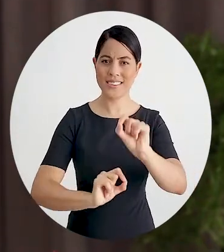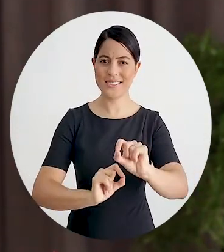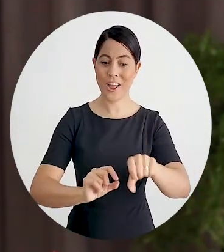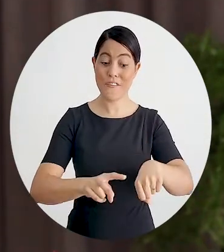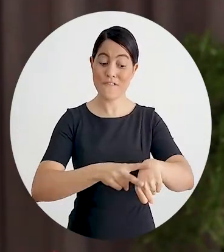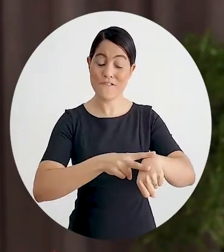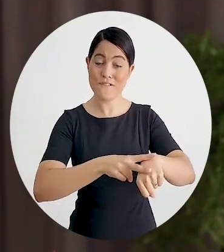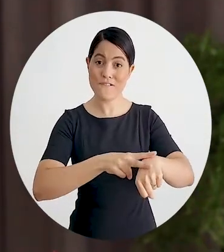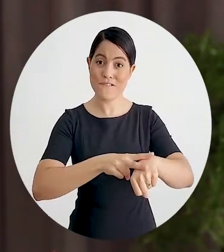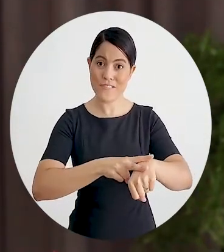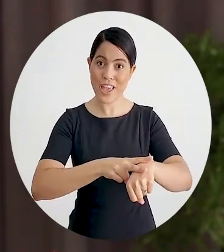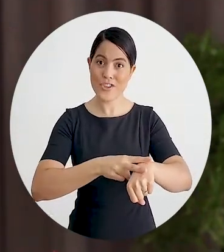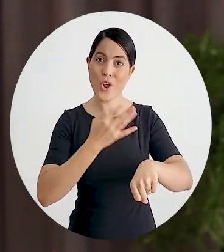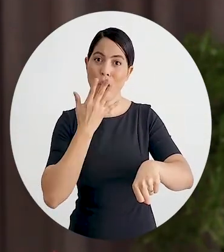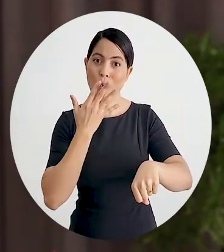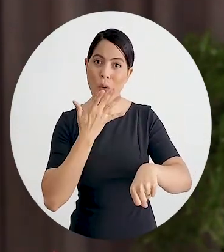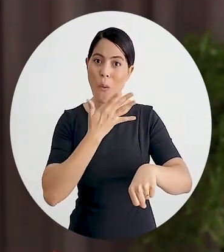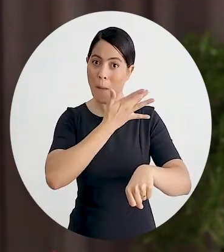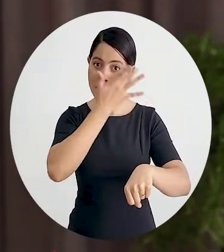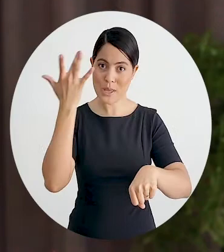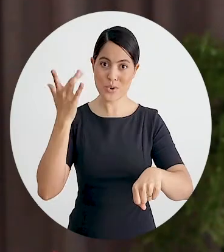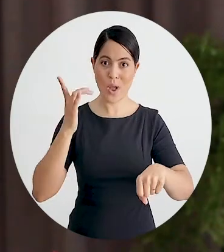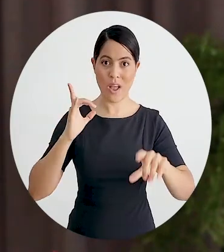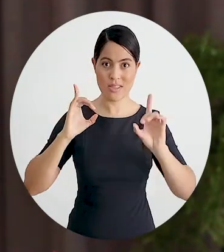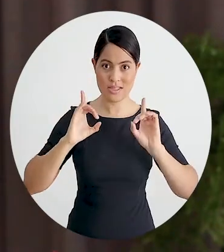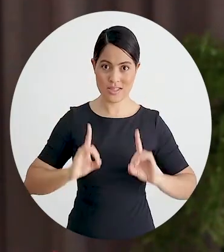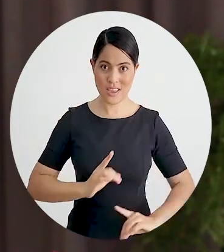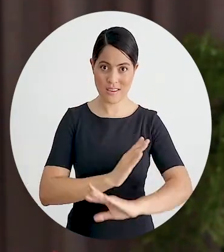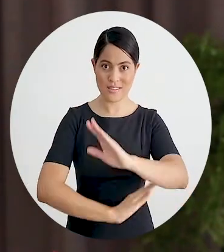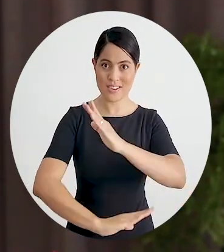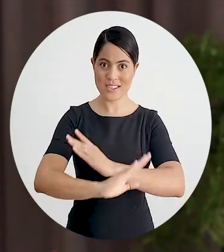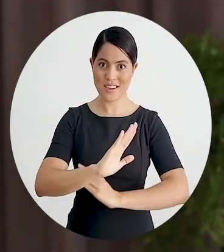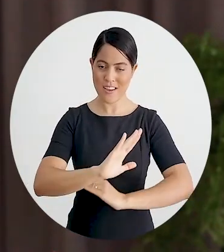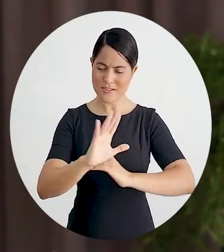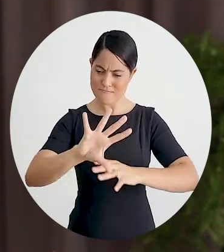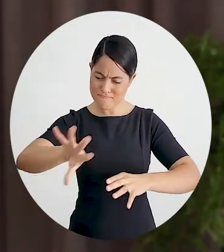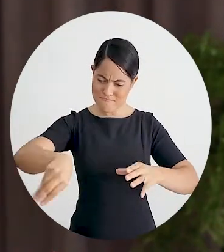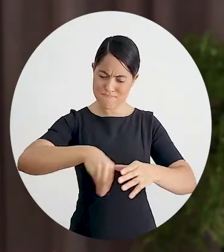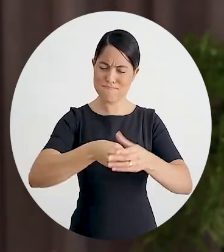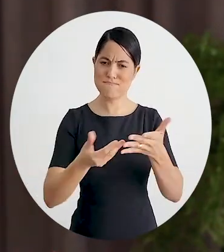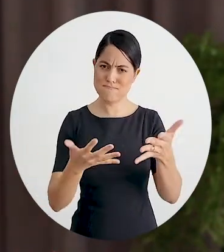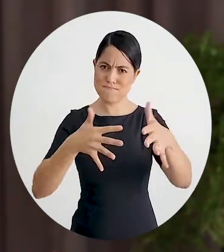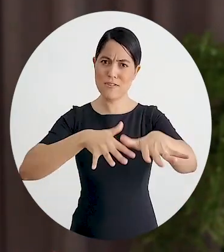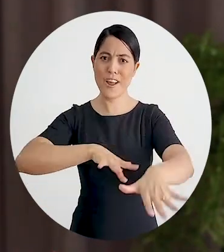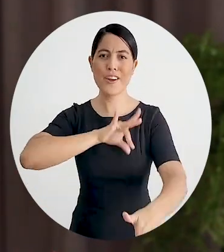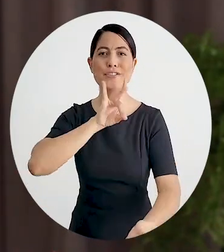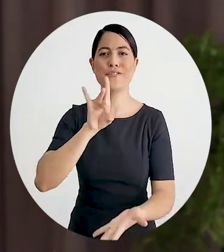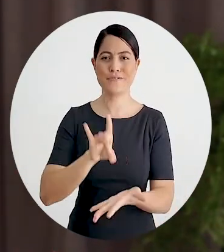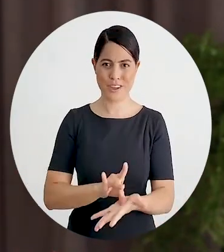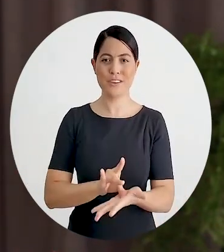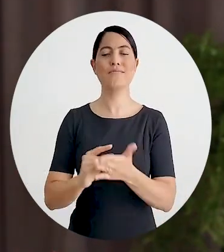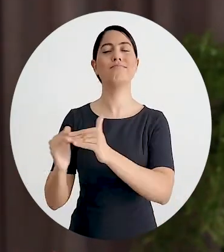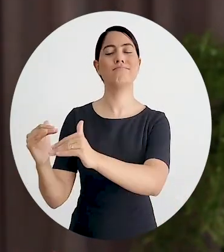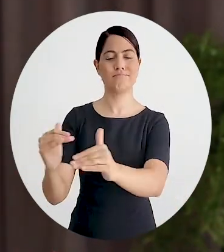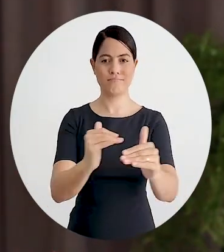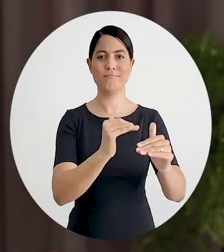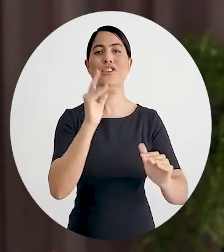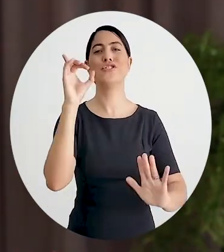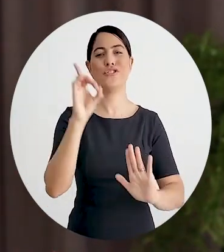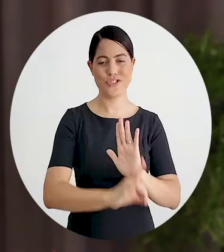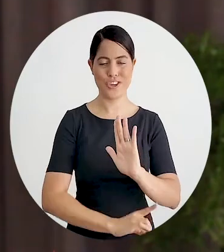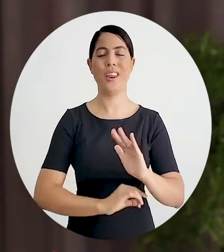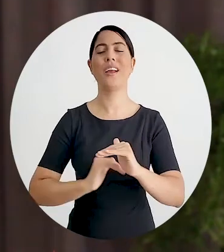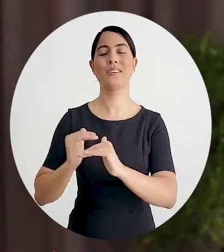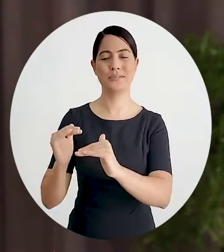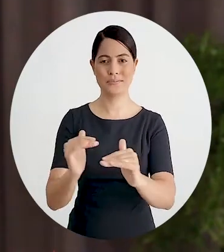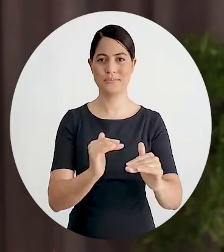Marcado pela cor verde, o objetivo é debater a inclusão e também reforçar a necessidade de